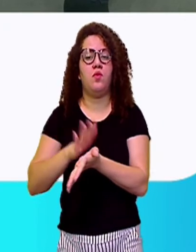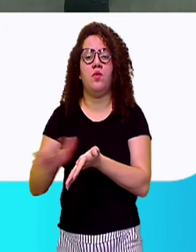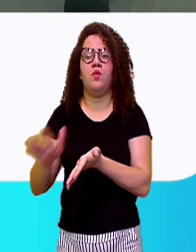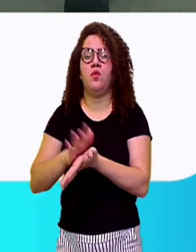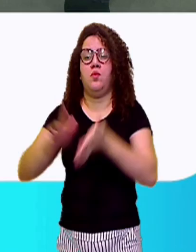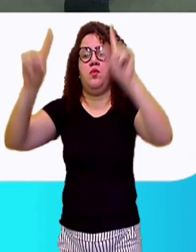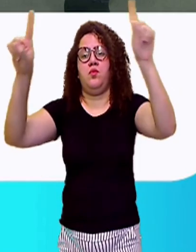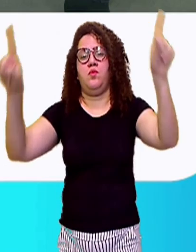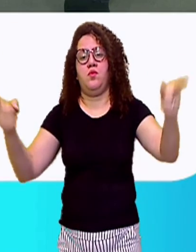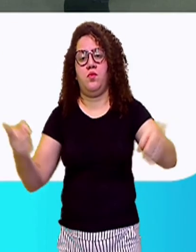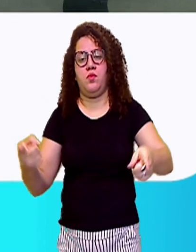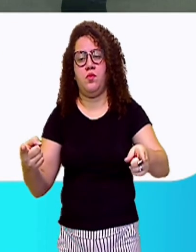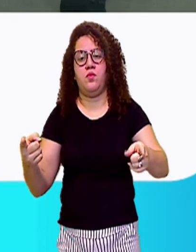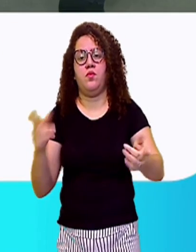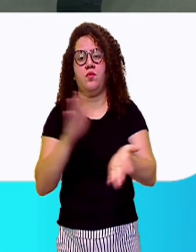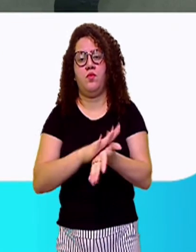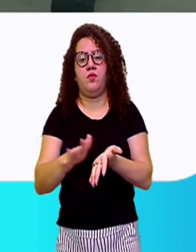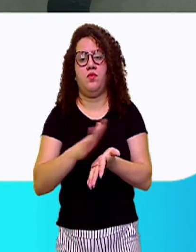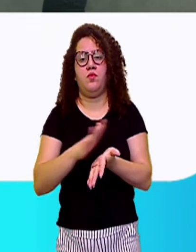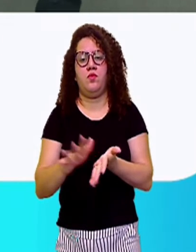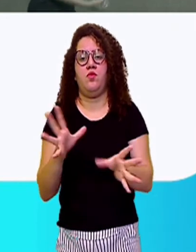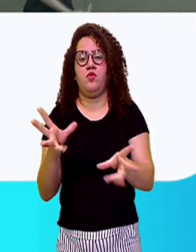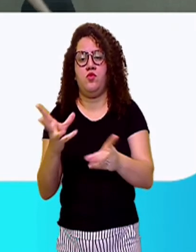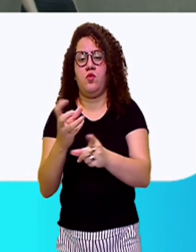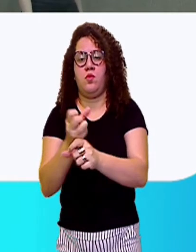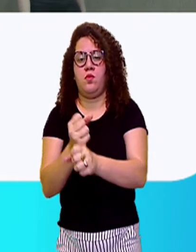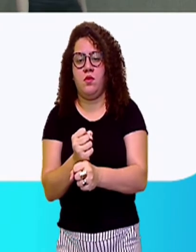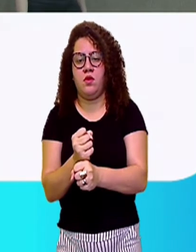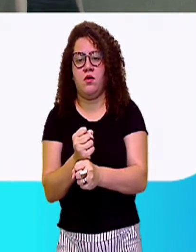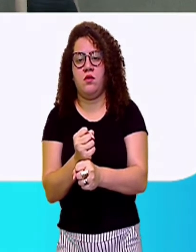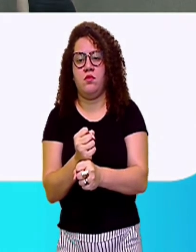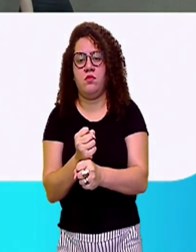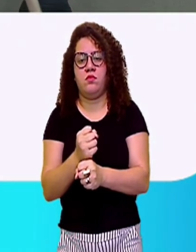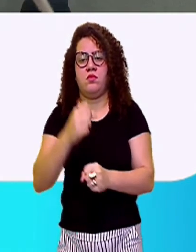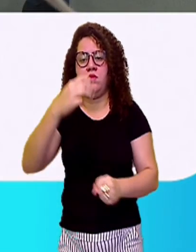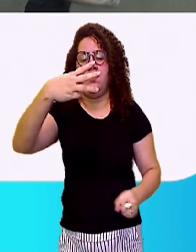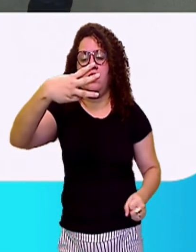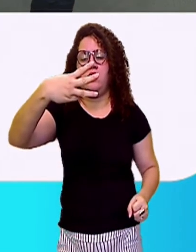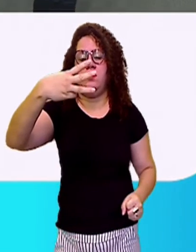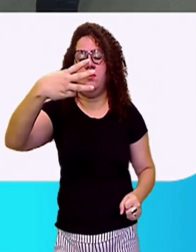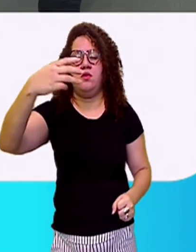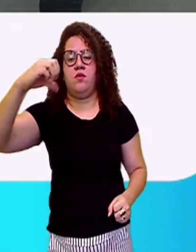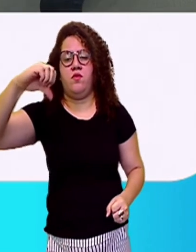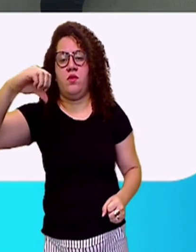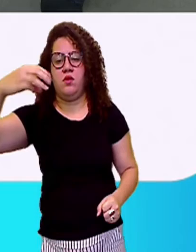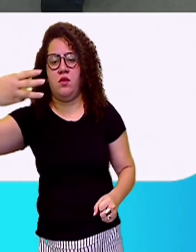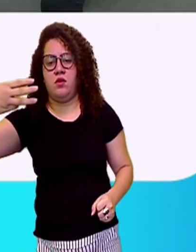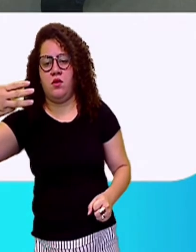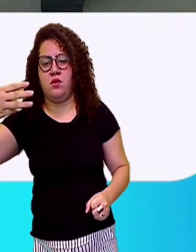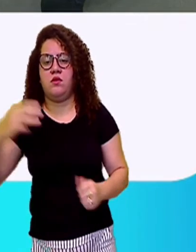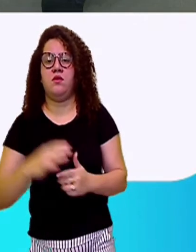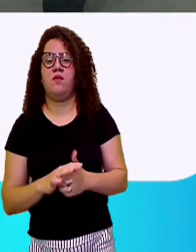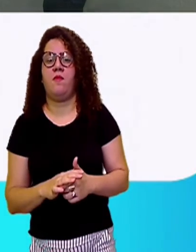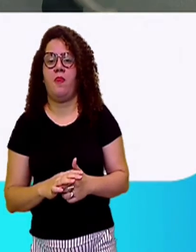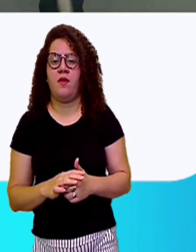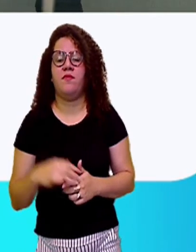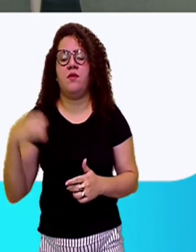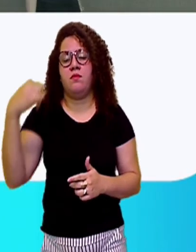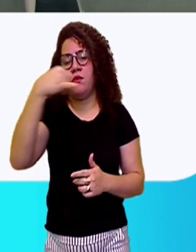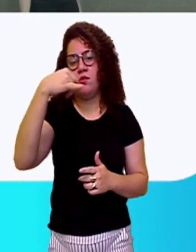50 mais 30 mais 28, somando tudo, encontrei 393. E diminuindo